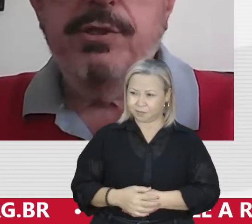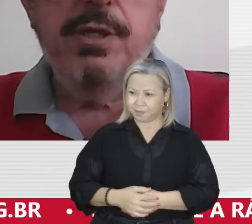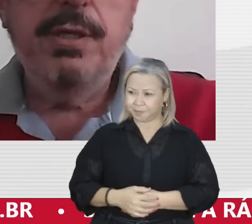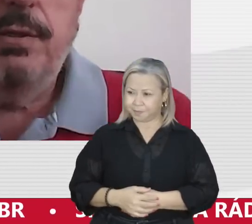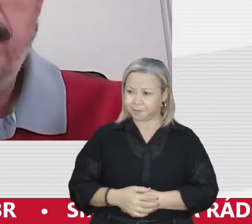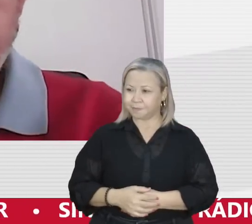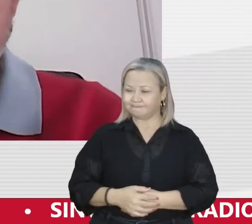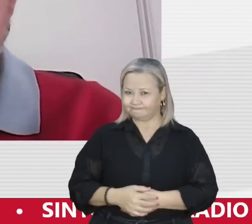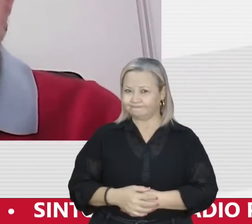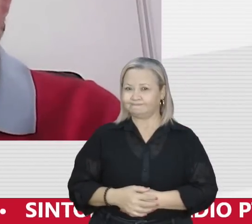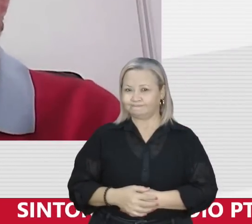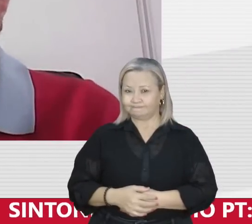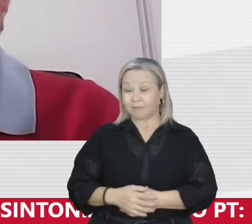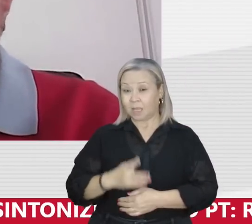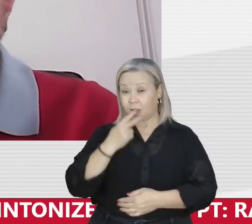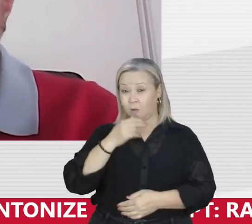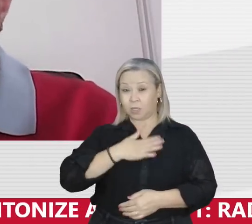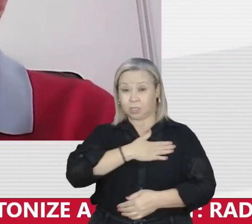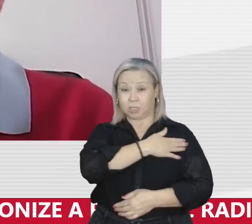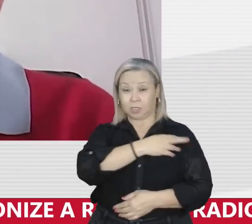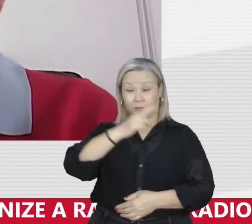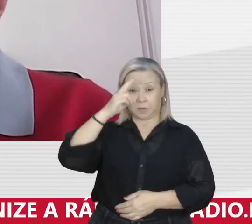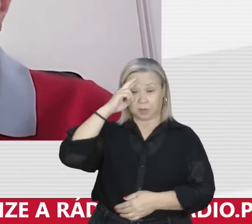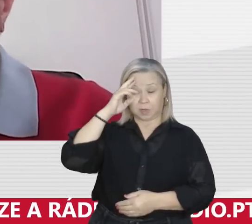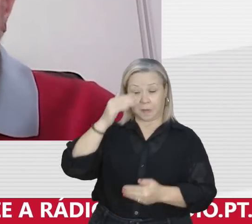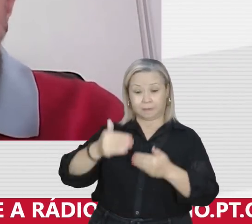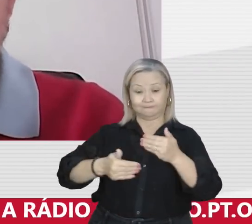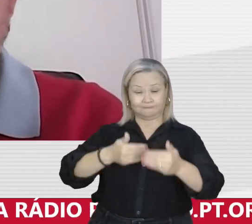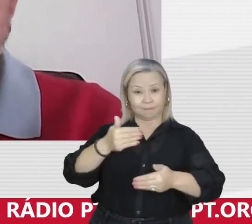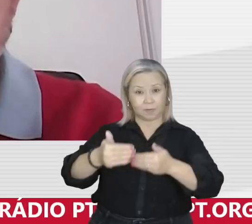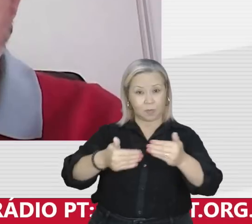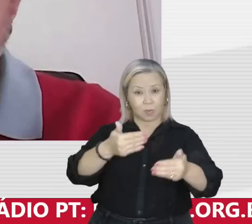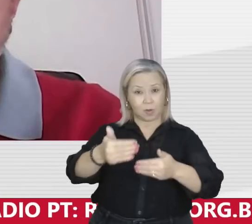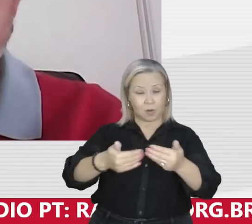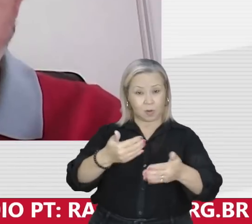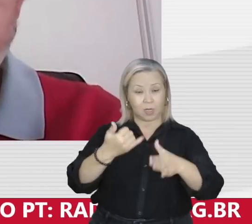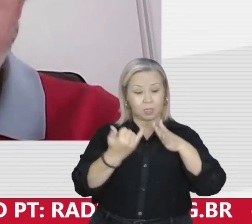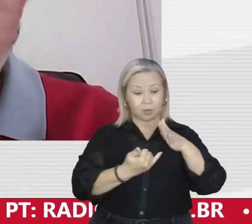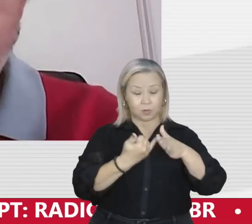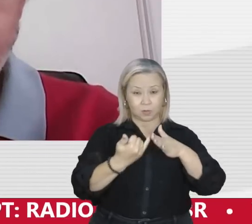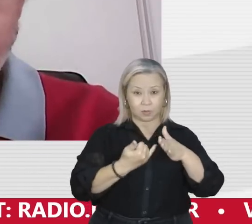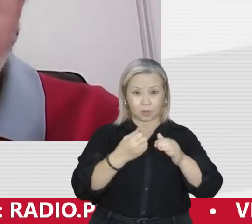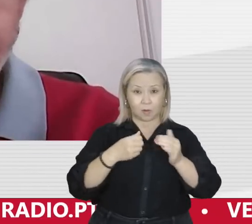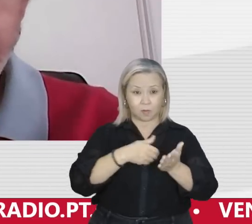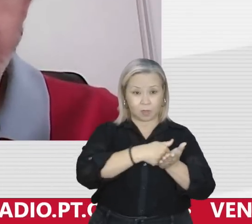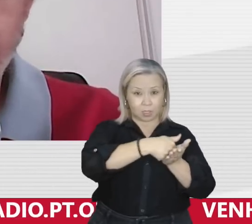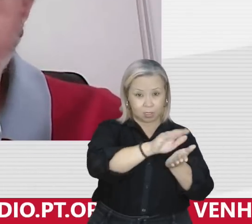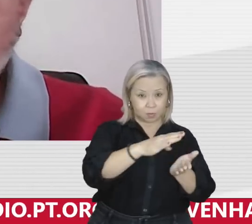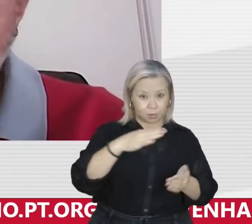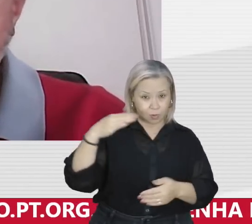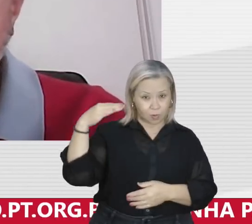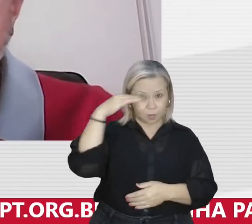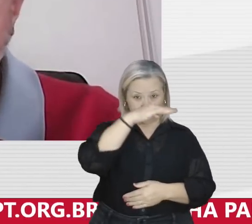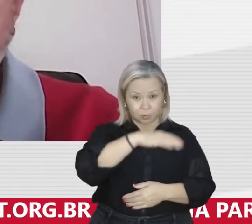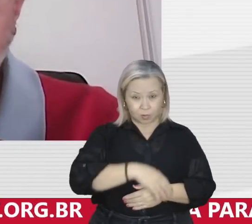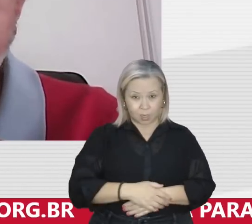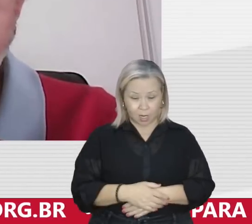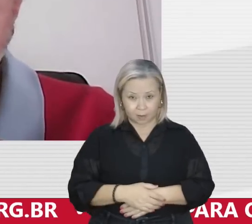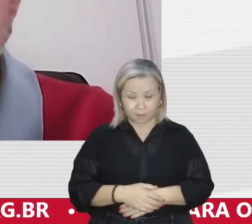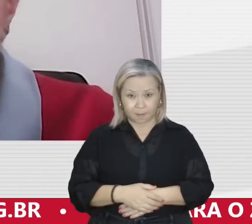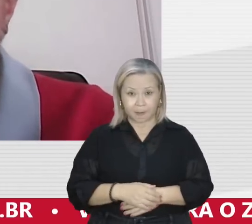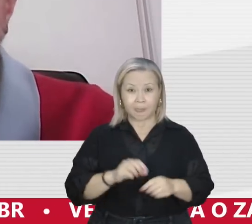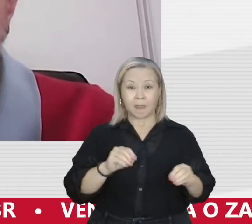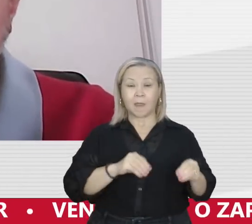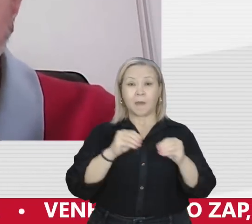Olha, eu acho que as Forças Armadas evoluíram, né, de uma instituição que expulsou o Bolsonaro dos seus quadros para